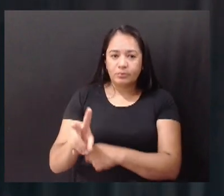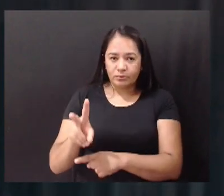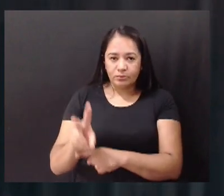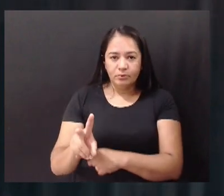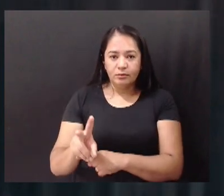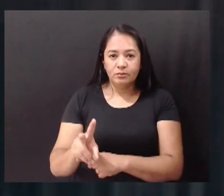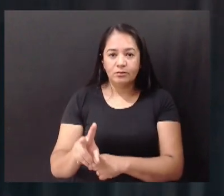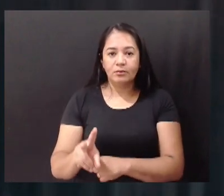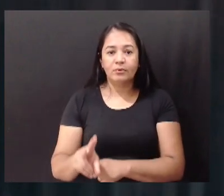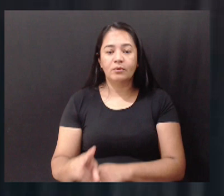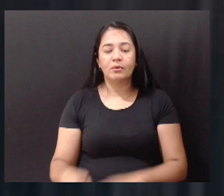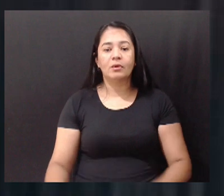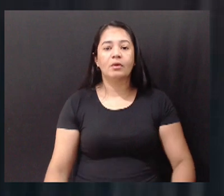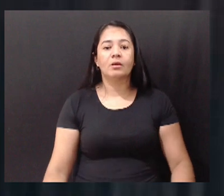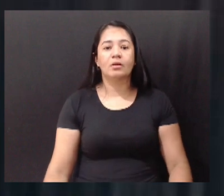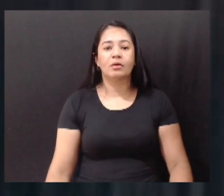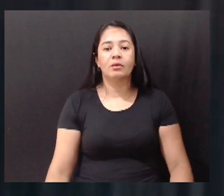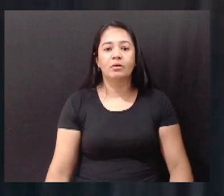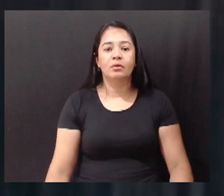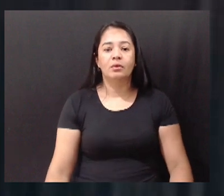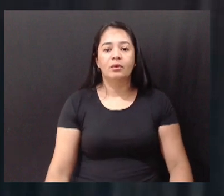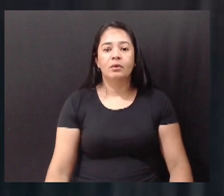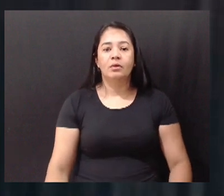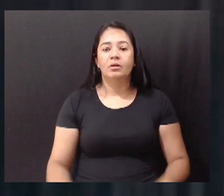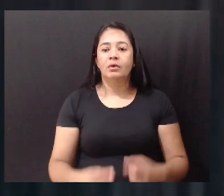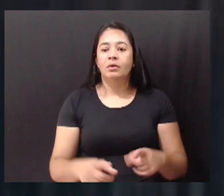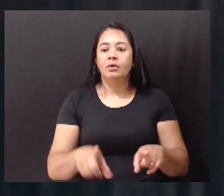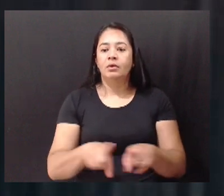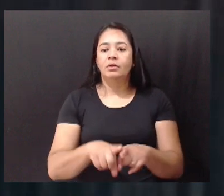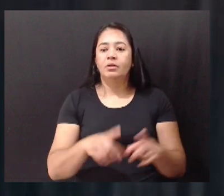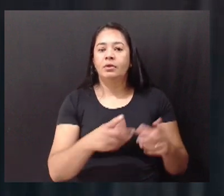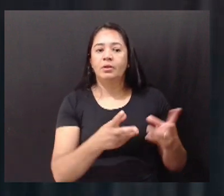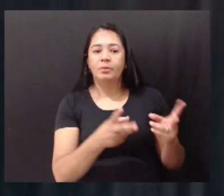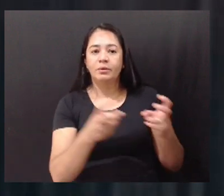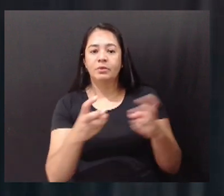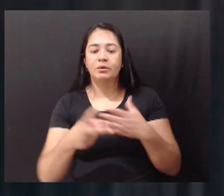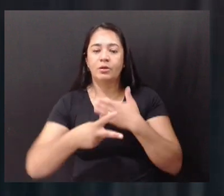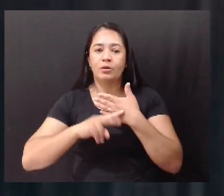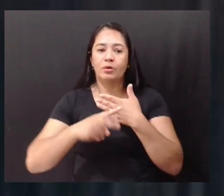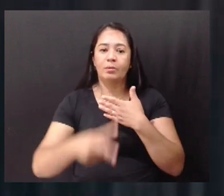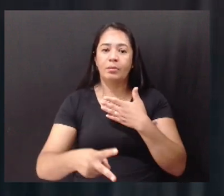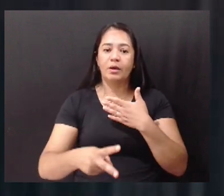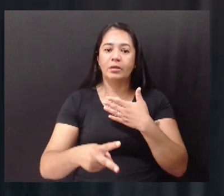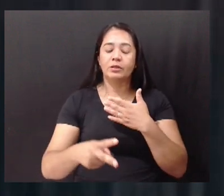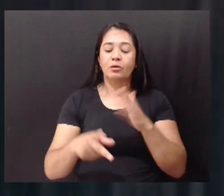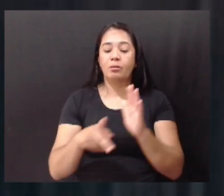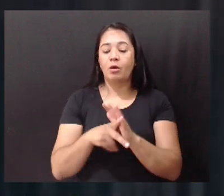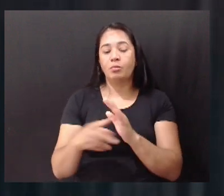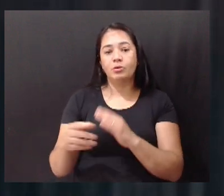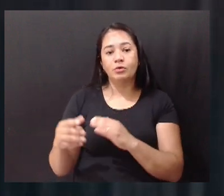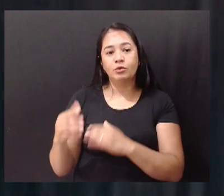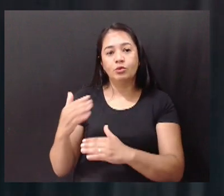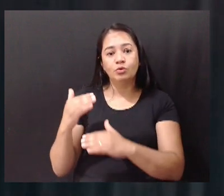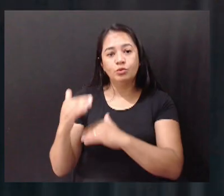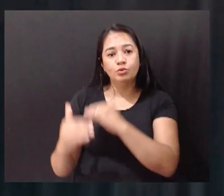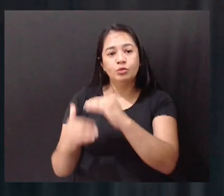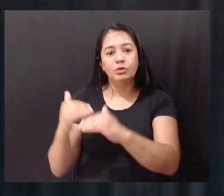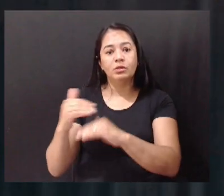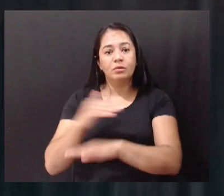no dia a dia, mas também nós temos observado que isso tem tido um impacto muito grande no desenvolvimento